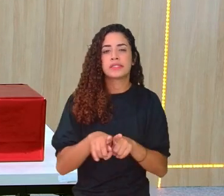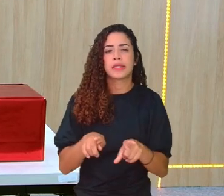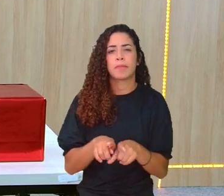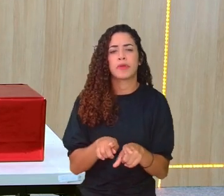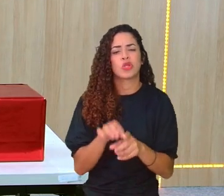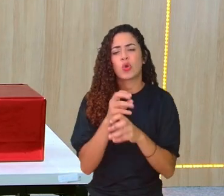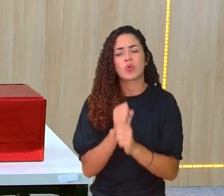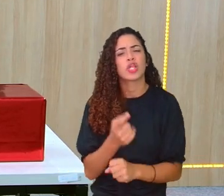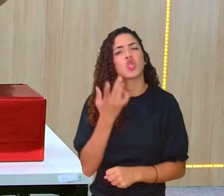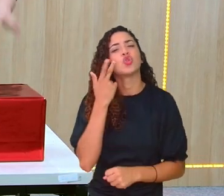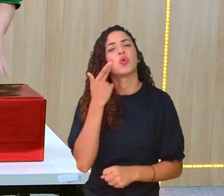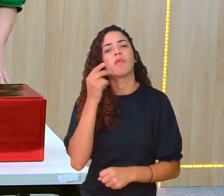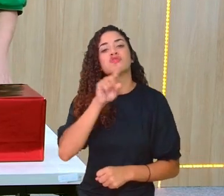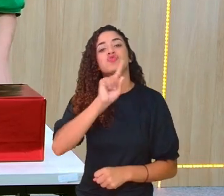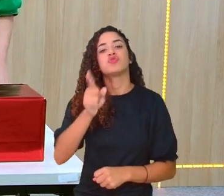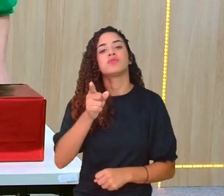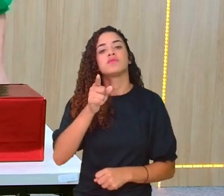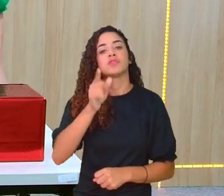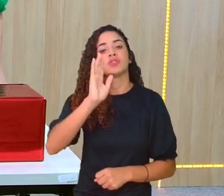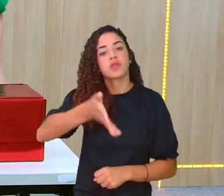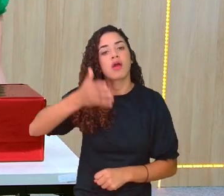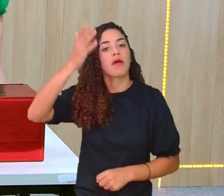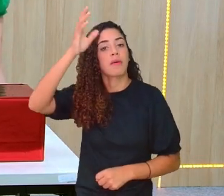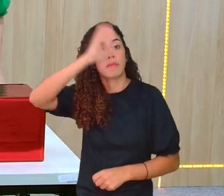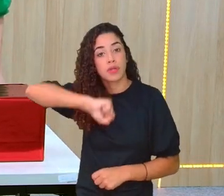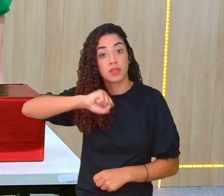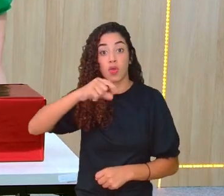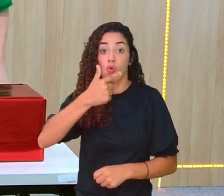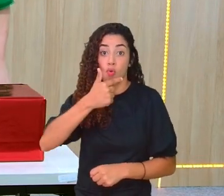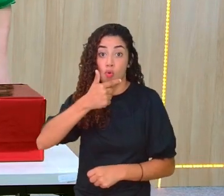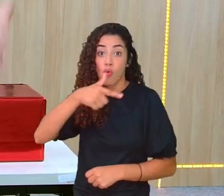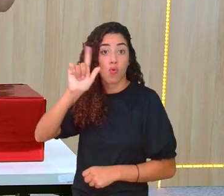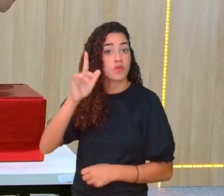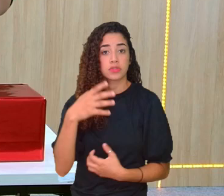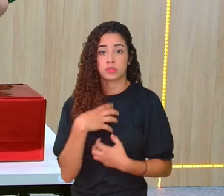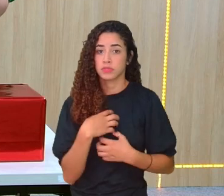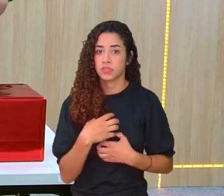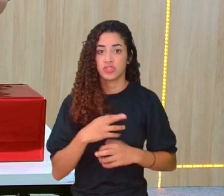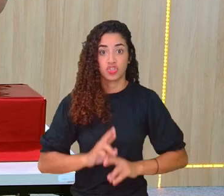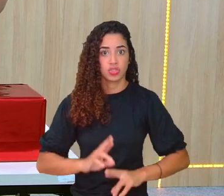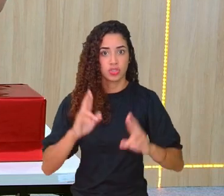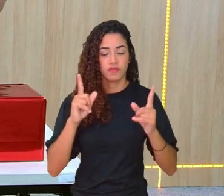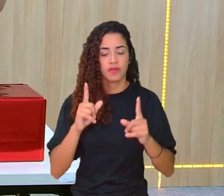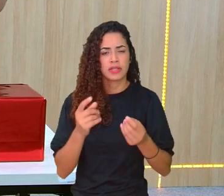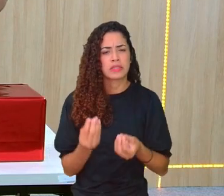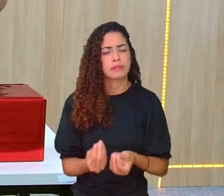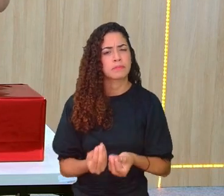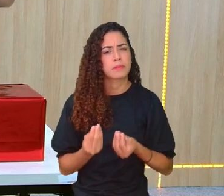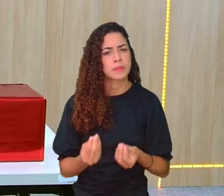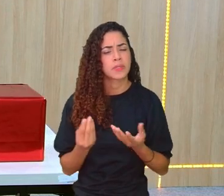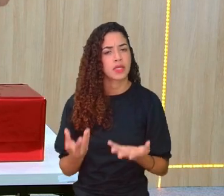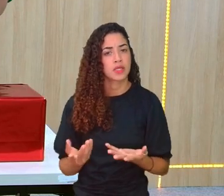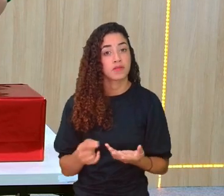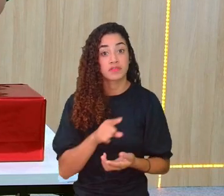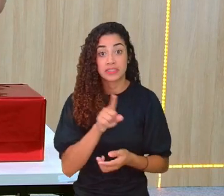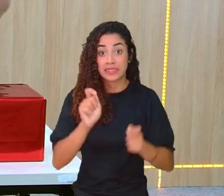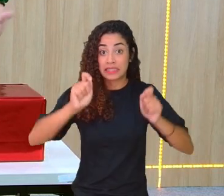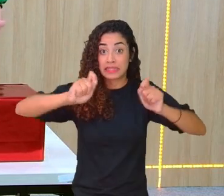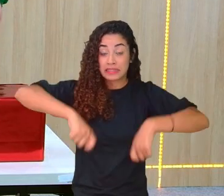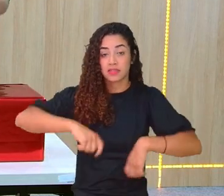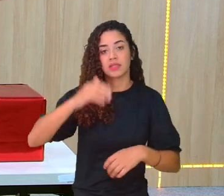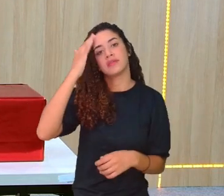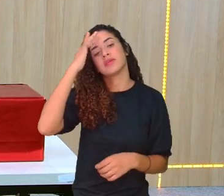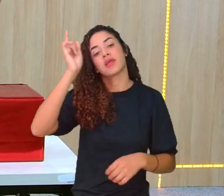das contagens que você sabe, outra maneira, para quê? Para que vocês entendam que é simples,